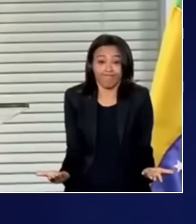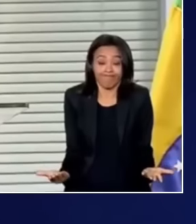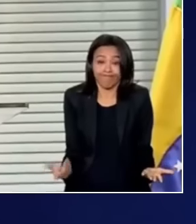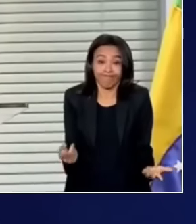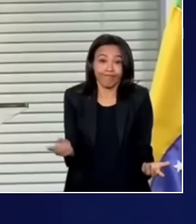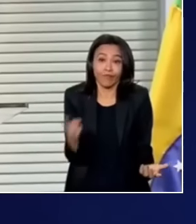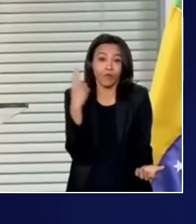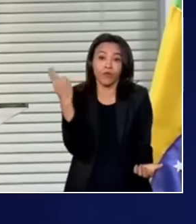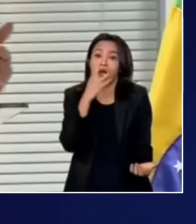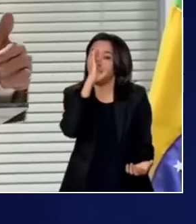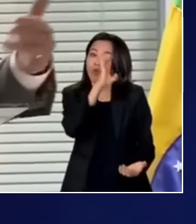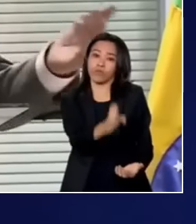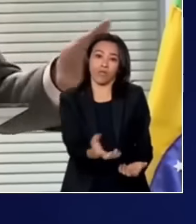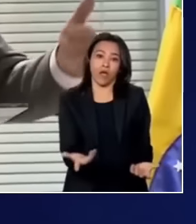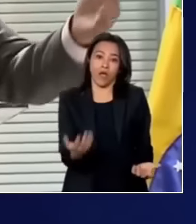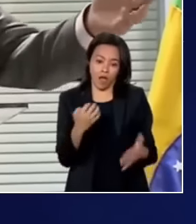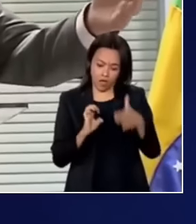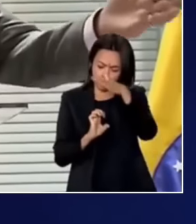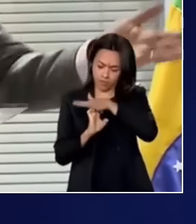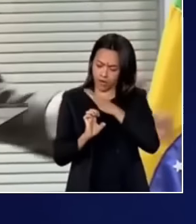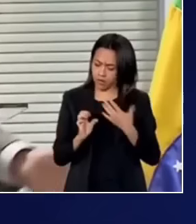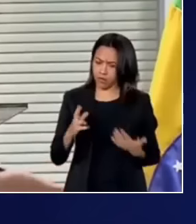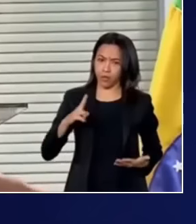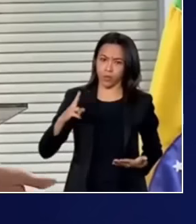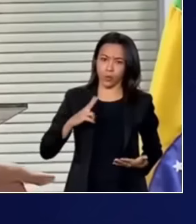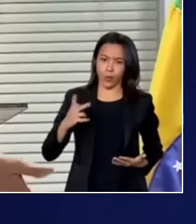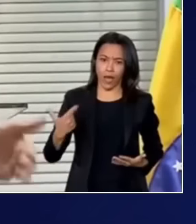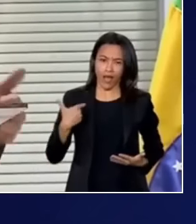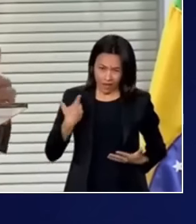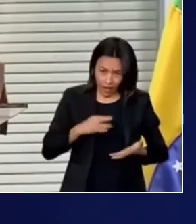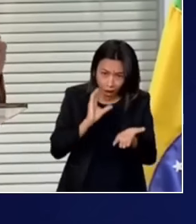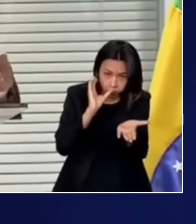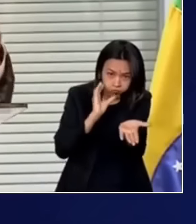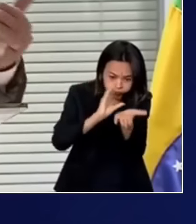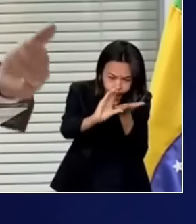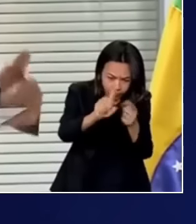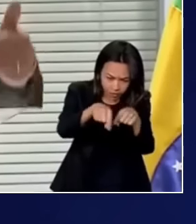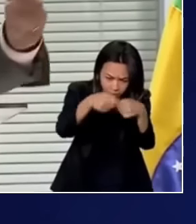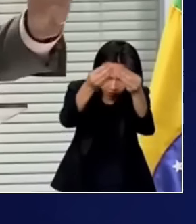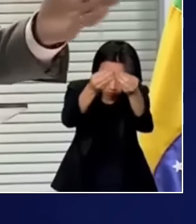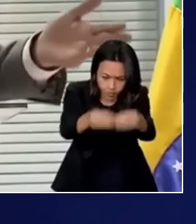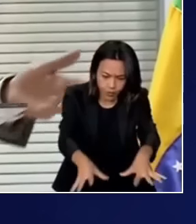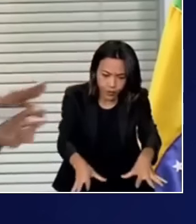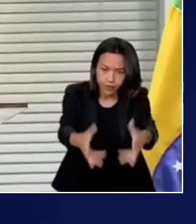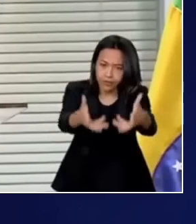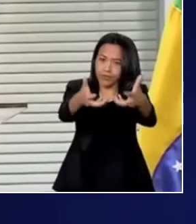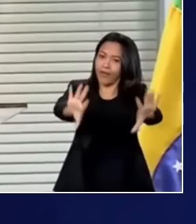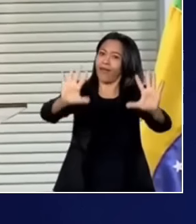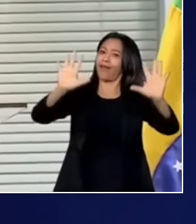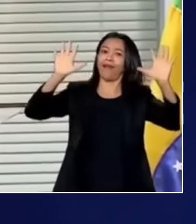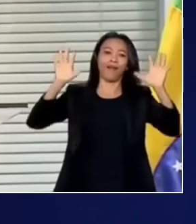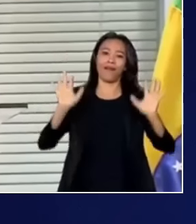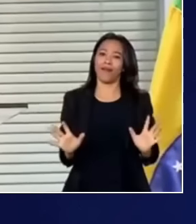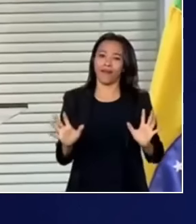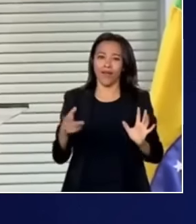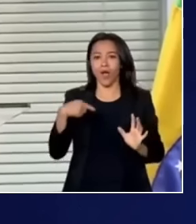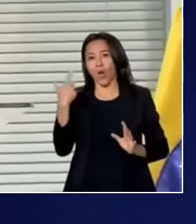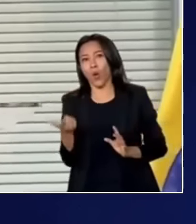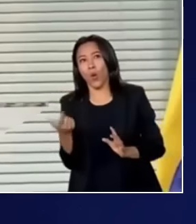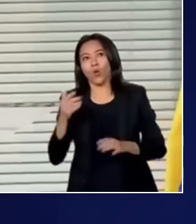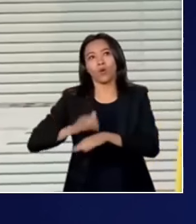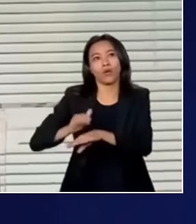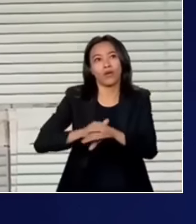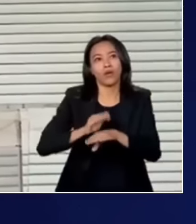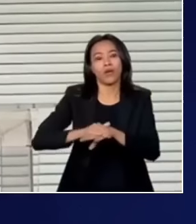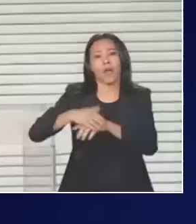condenar porque o empresário não tem porque investir para ter prejuízo O Empresário não tem tem que investir para fazer política social para fazer